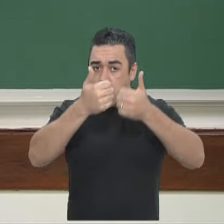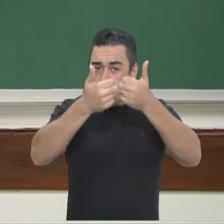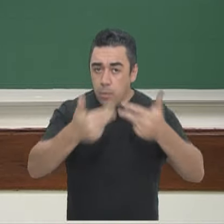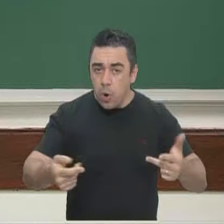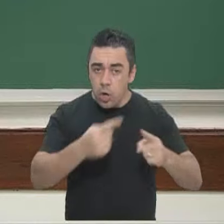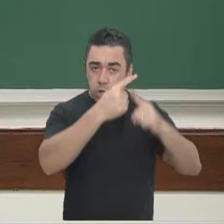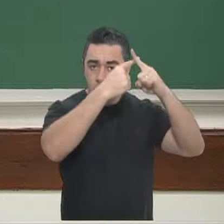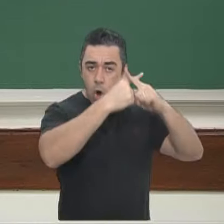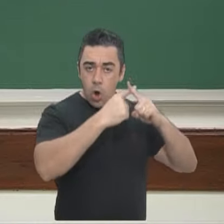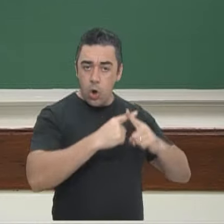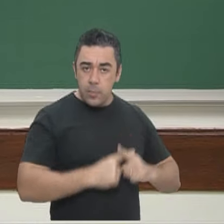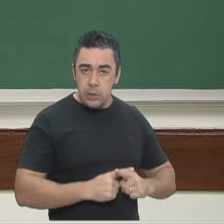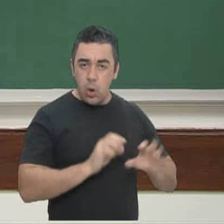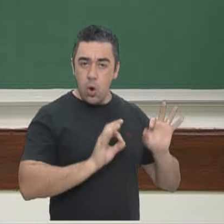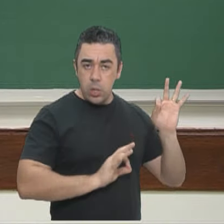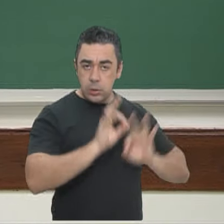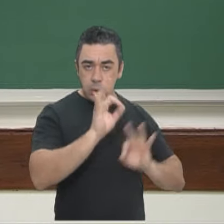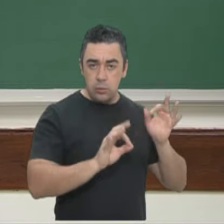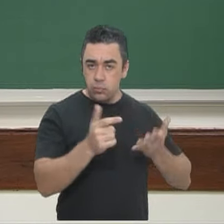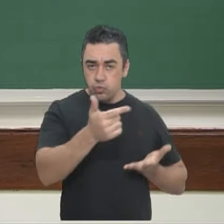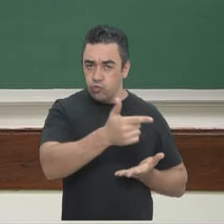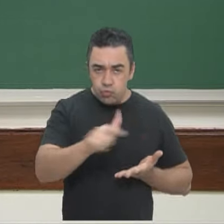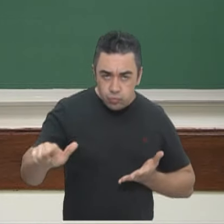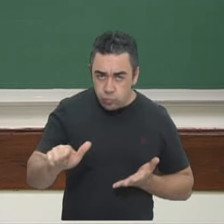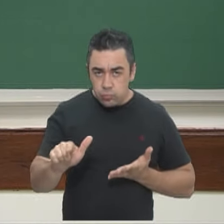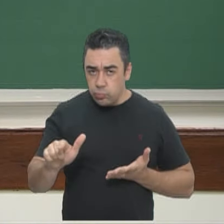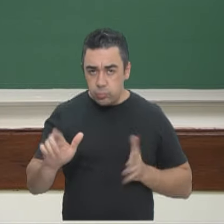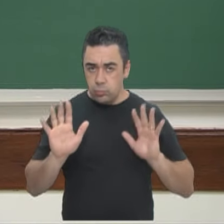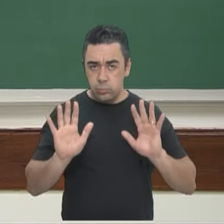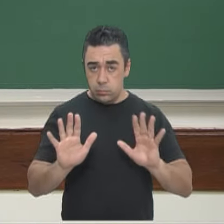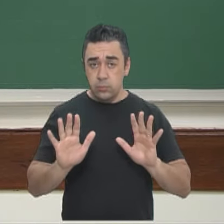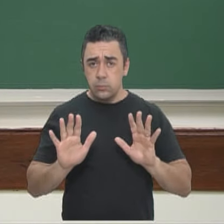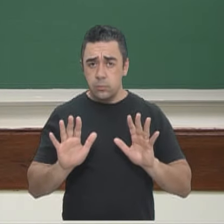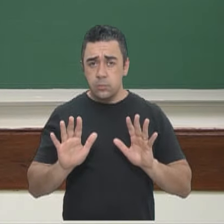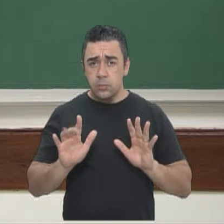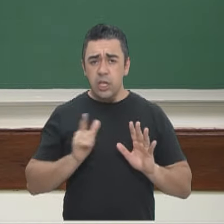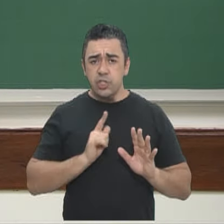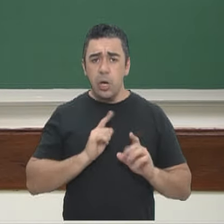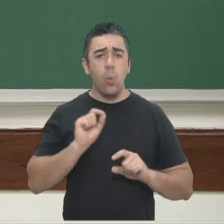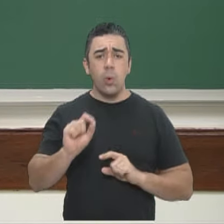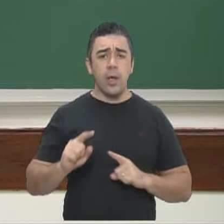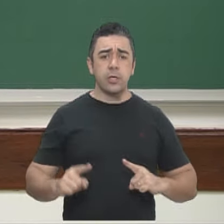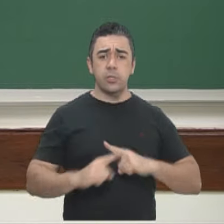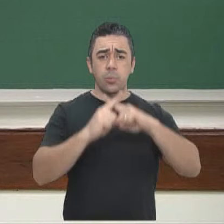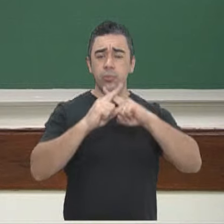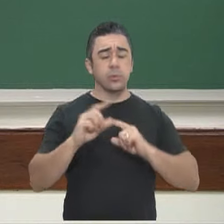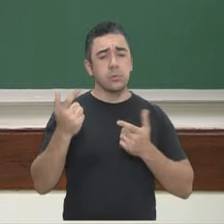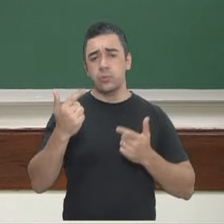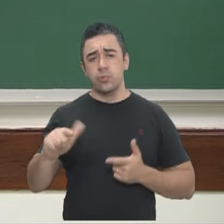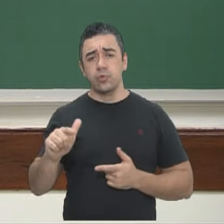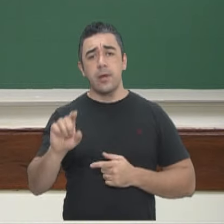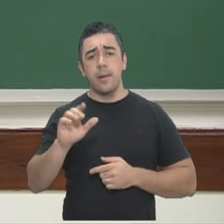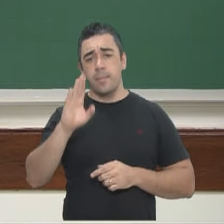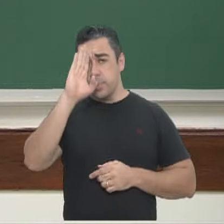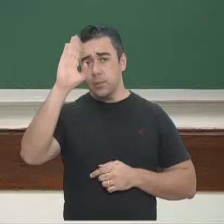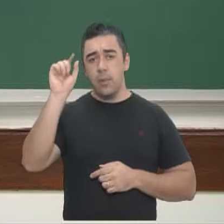havia organização para disputa entre os atletas, entre os participantes.